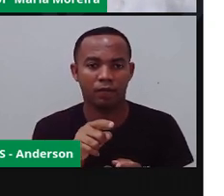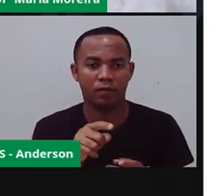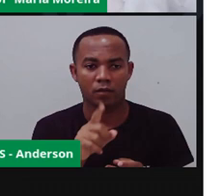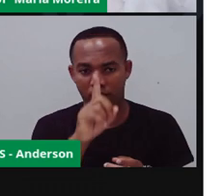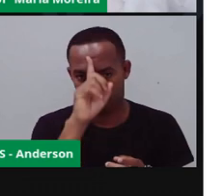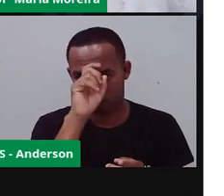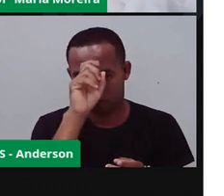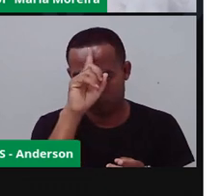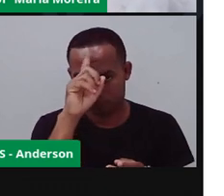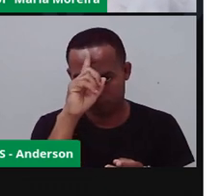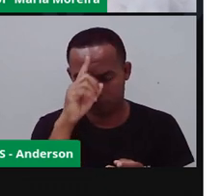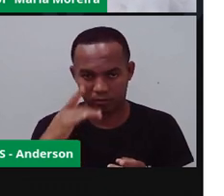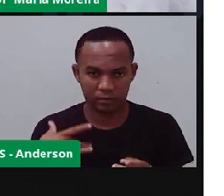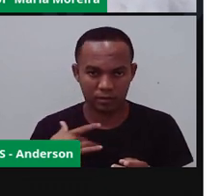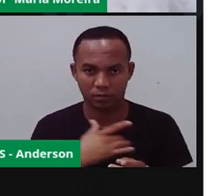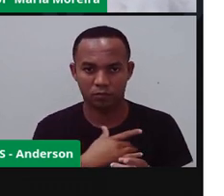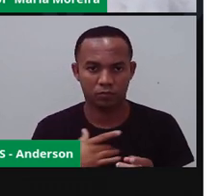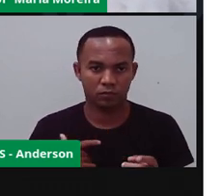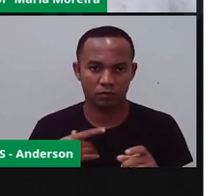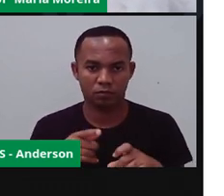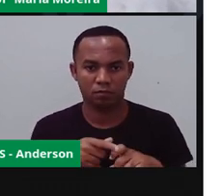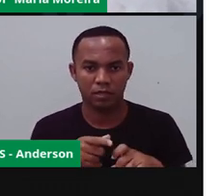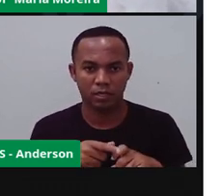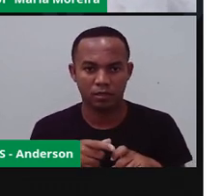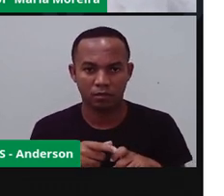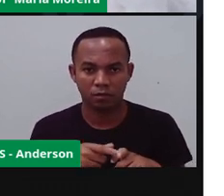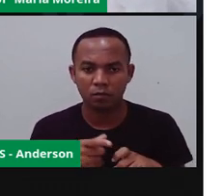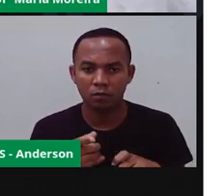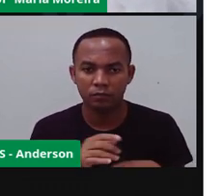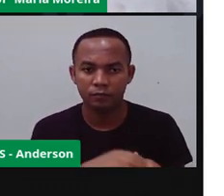saúde, o Dr. Meirelles, né, deixa eu abrir aqui a imagem,